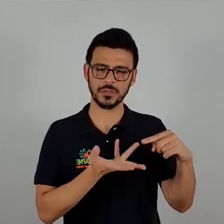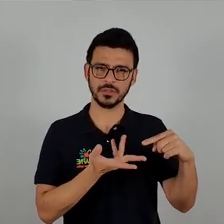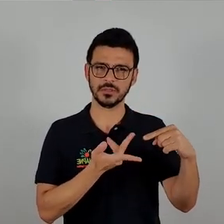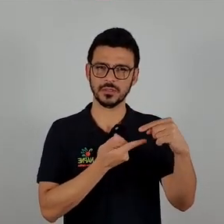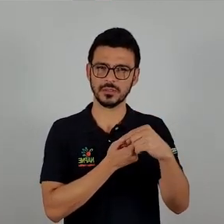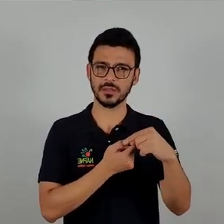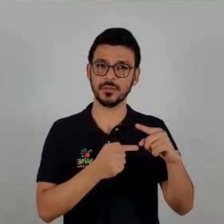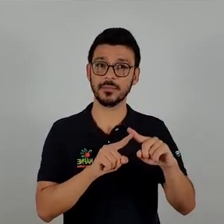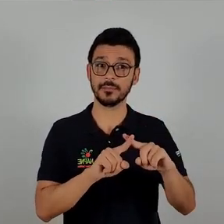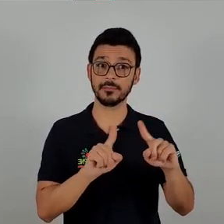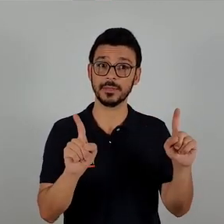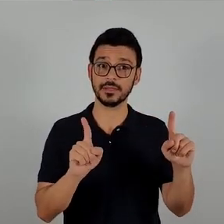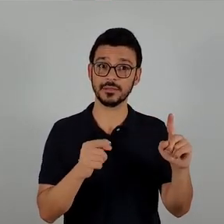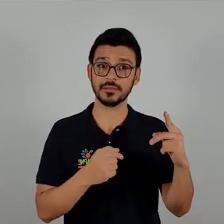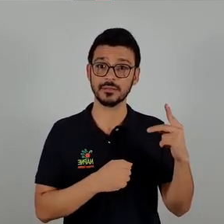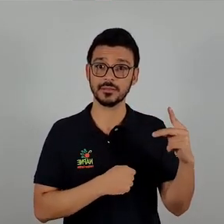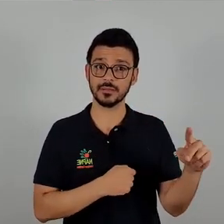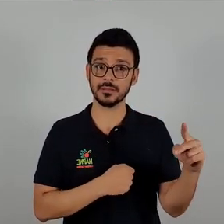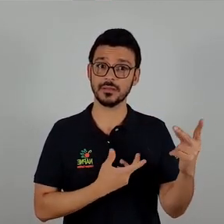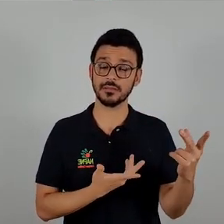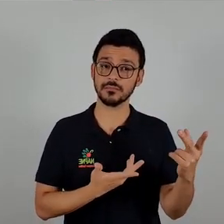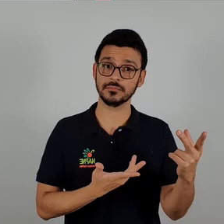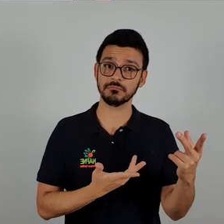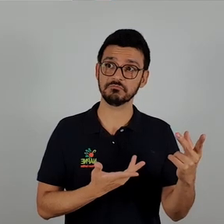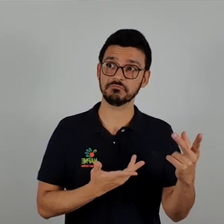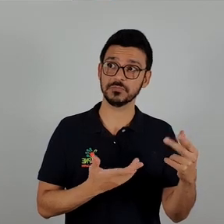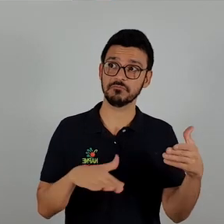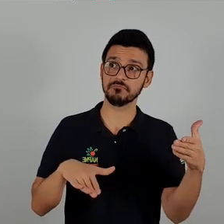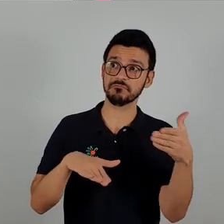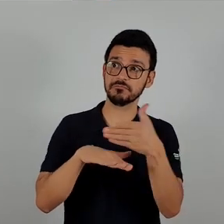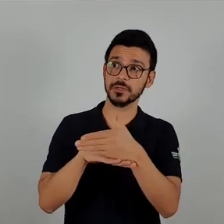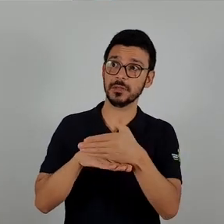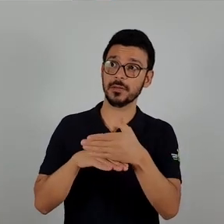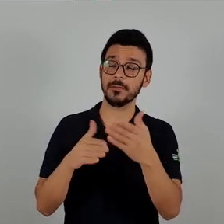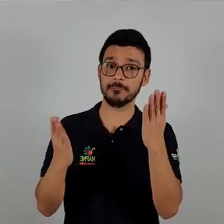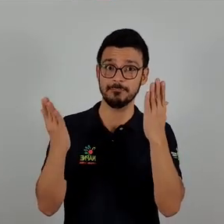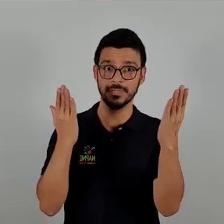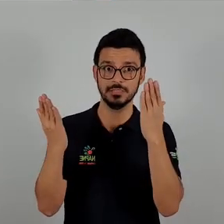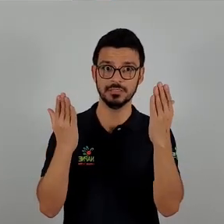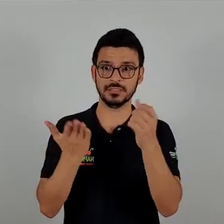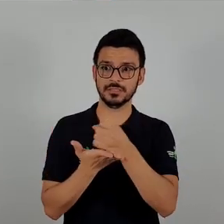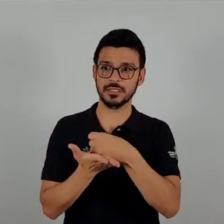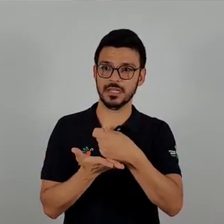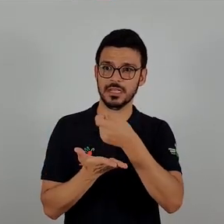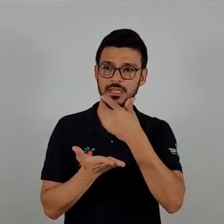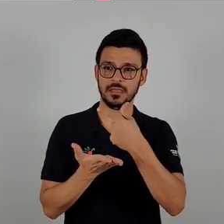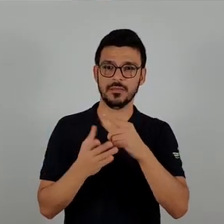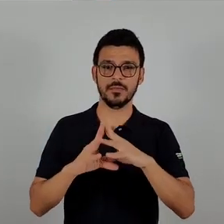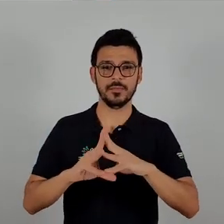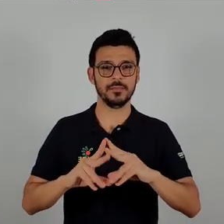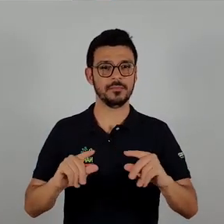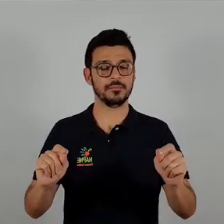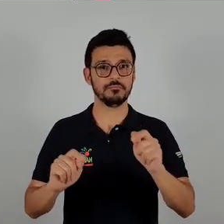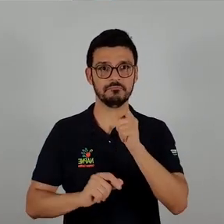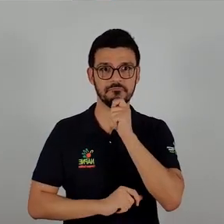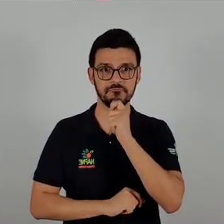Inconsciente, porque nem ela sabe o que acontece. E, claro, eu olhei no exame de sangue coisas que o médico não viu. Então, essas são as coisas que a gente tem que analisar.